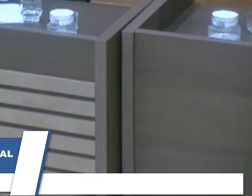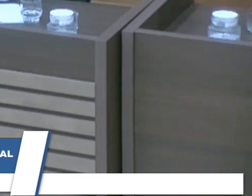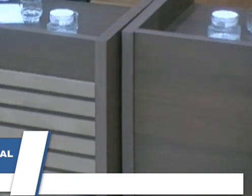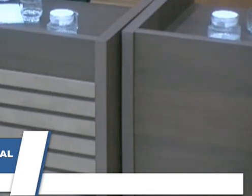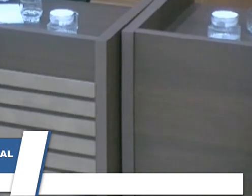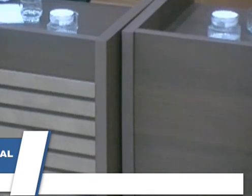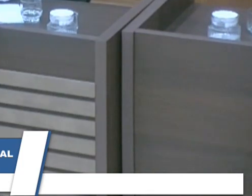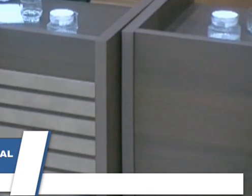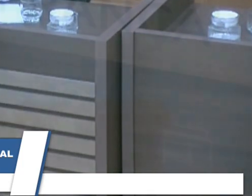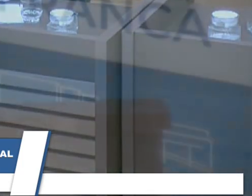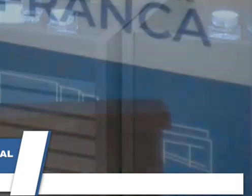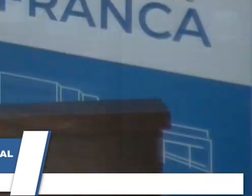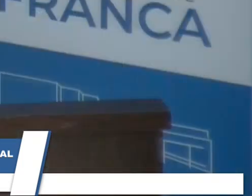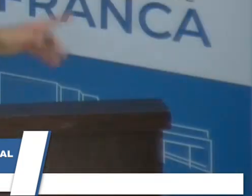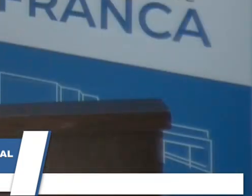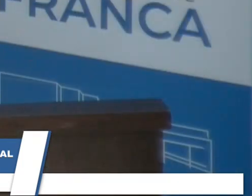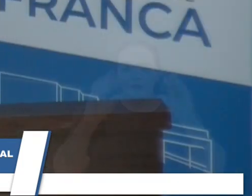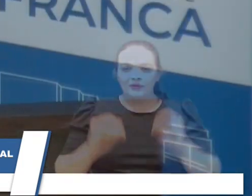Oi, boa noite.